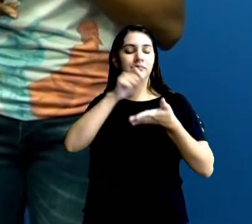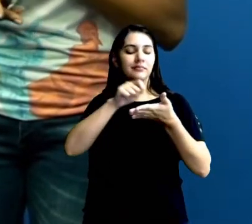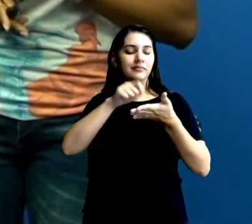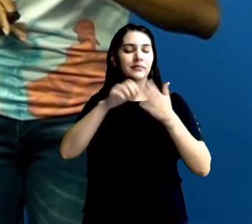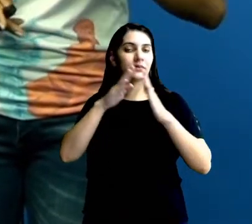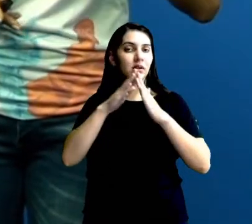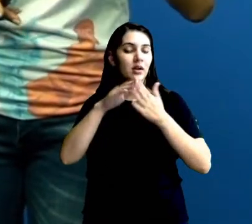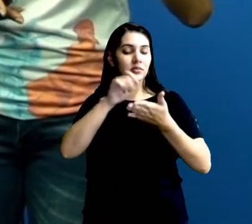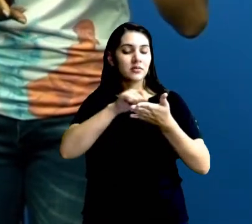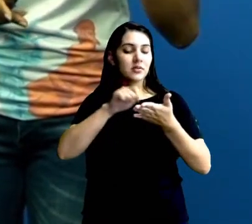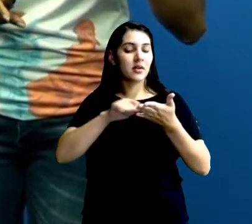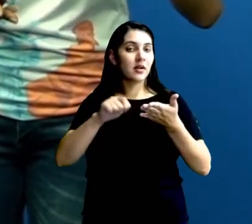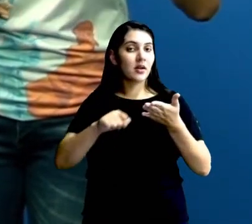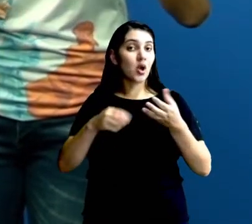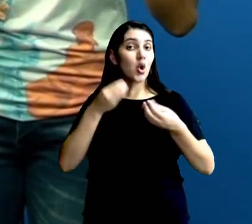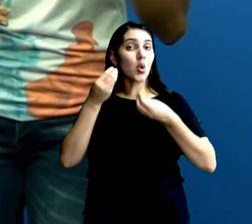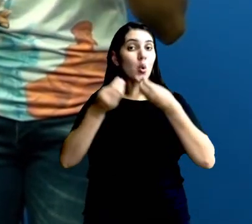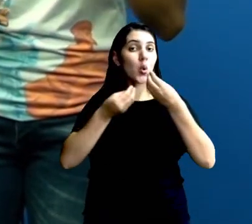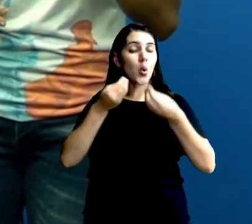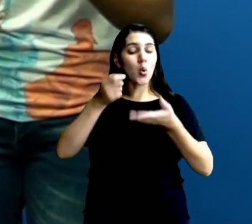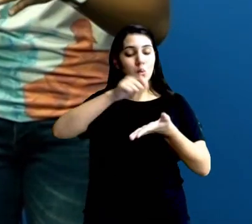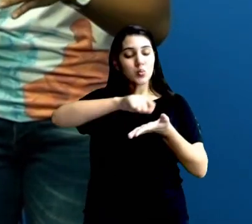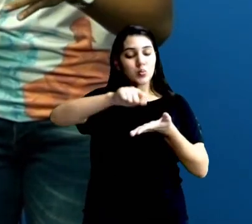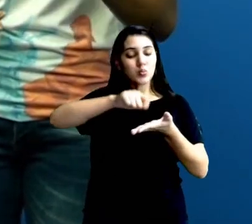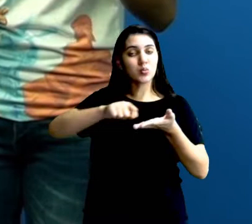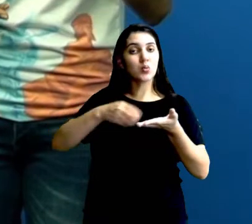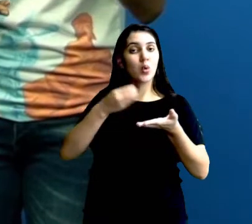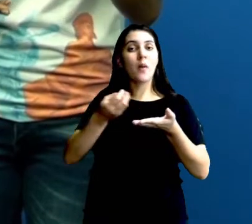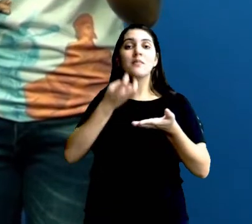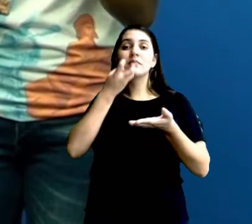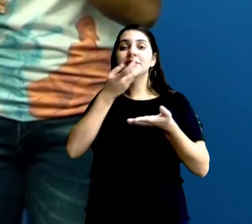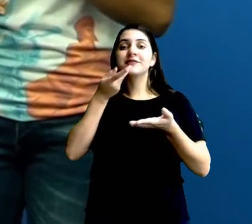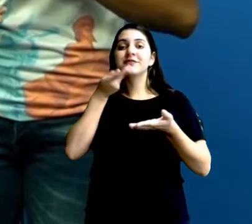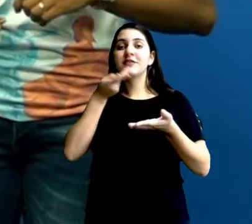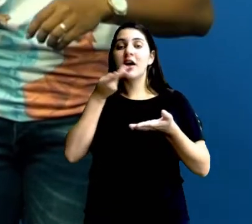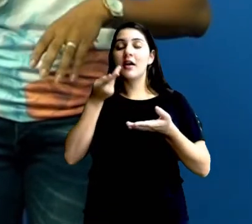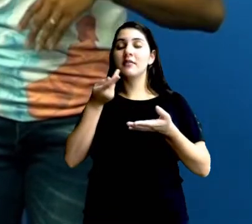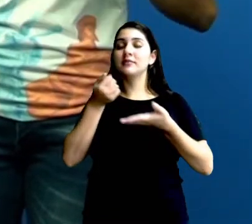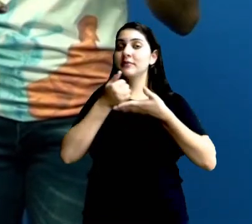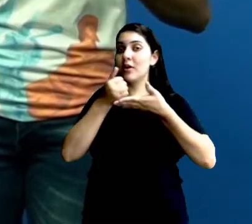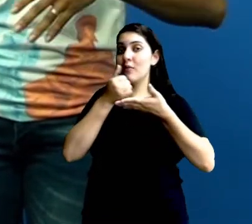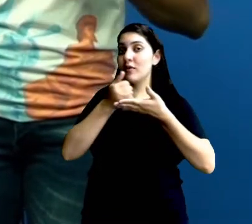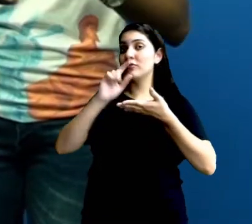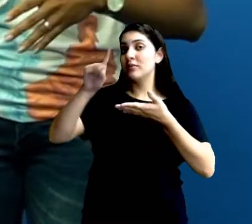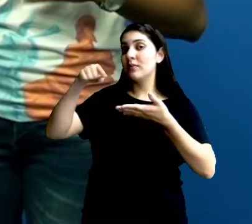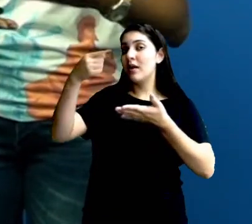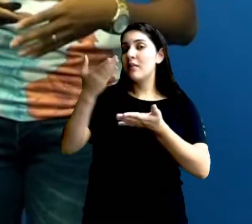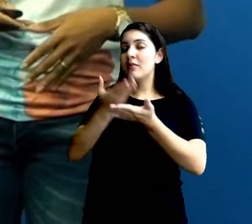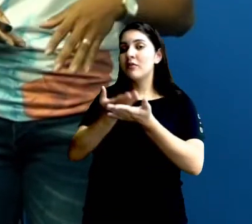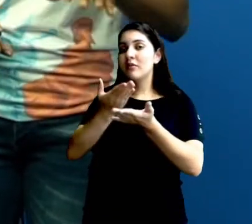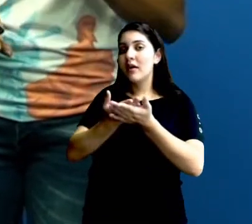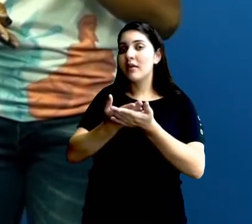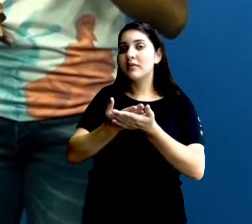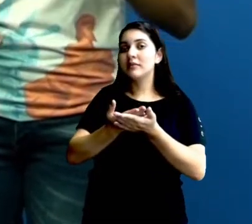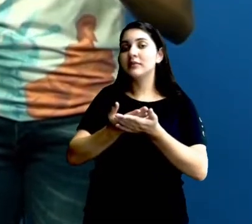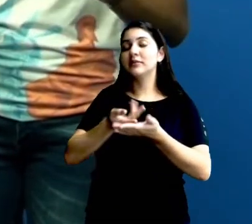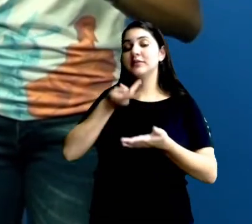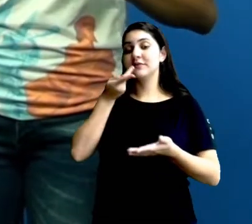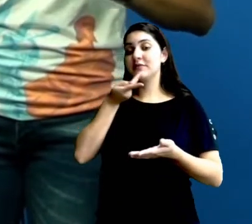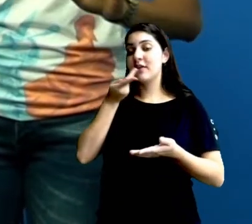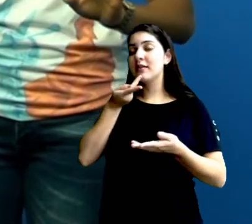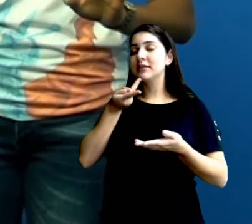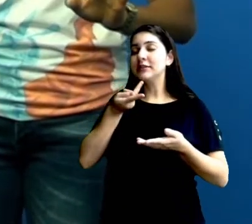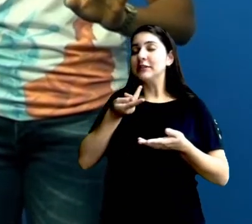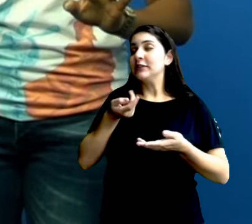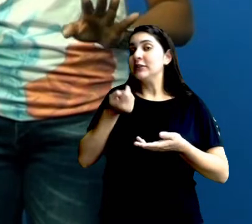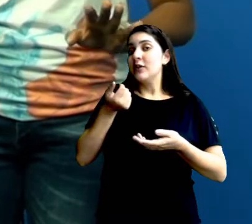seu caderninho, anota como a gente pronuncia, que é isso aí que vai dar o suporte para depois da aula você estar falando e